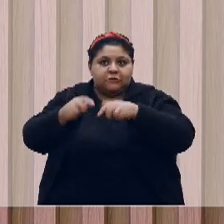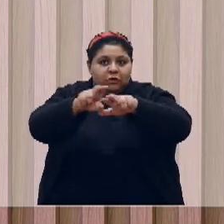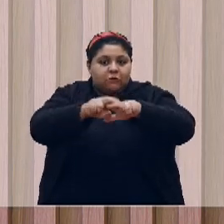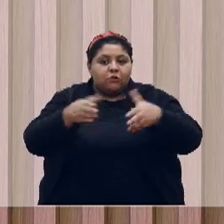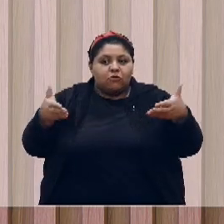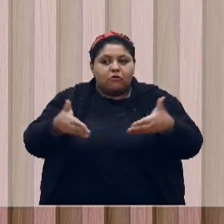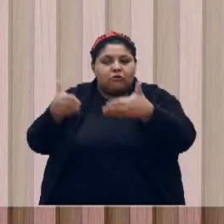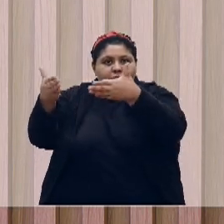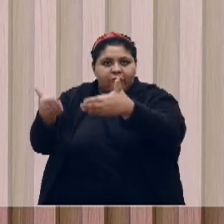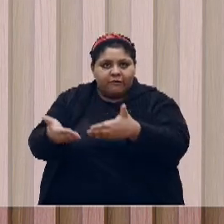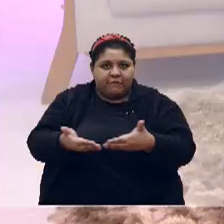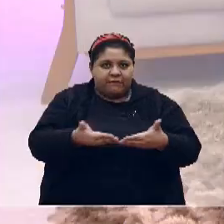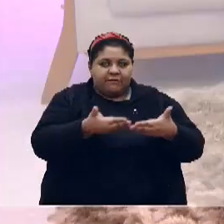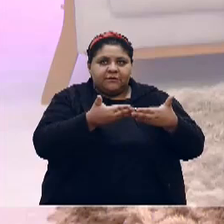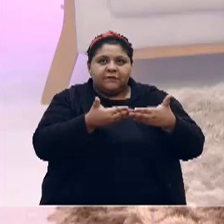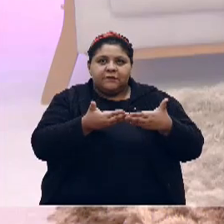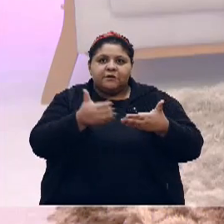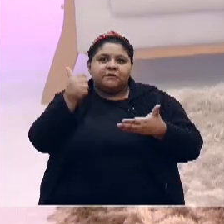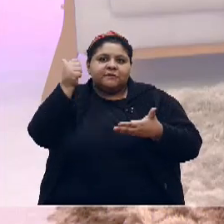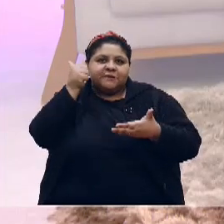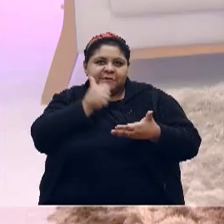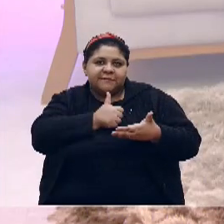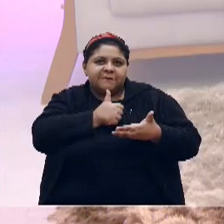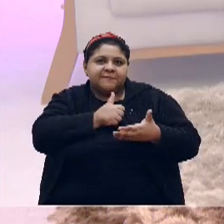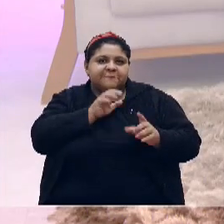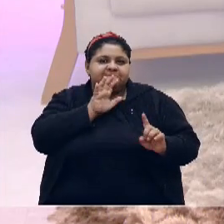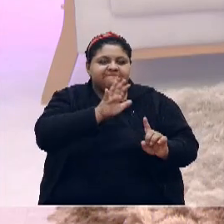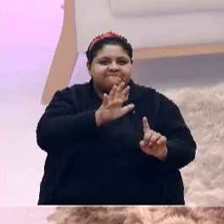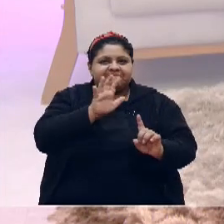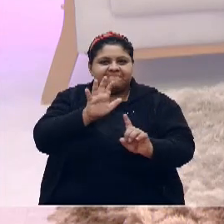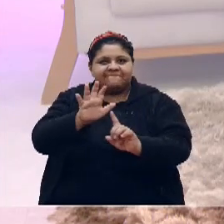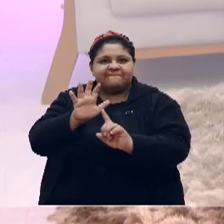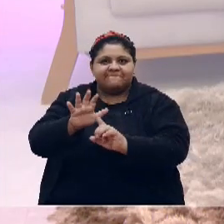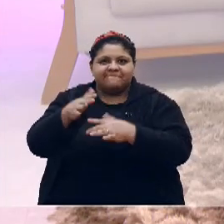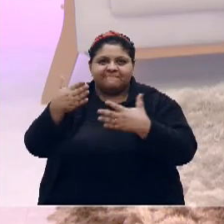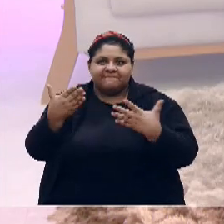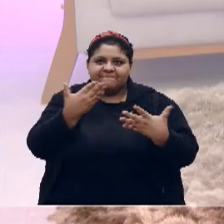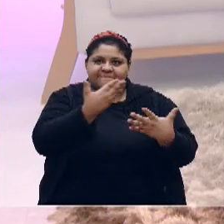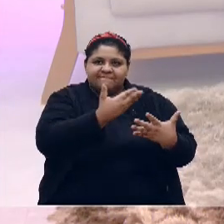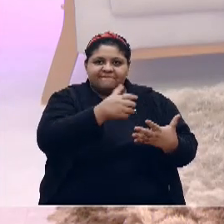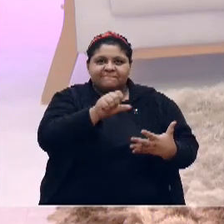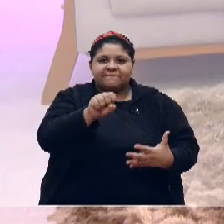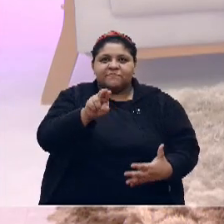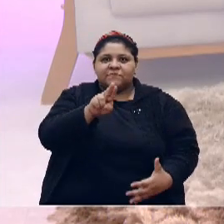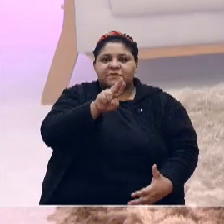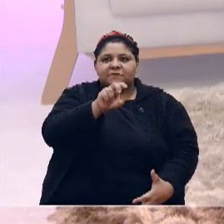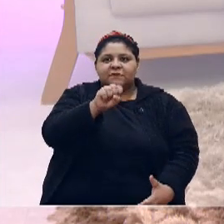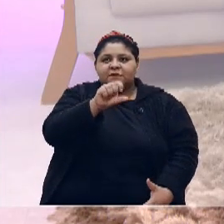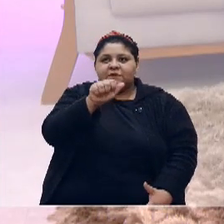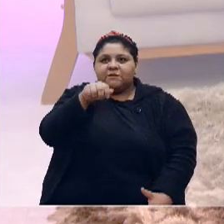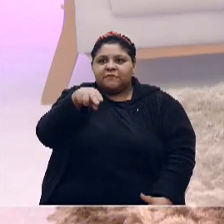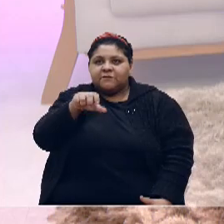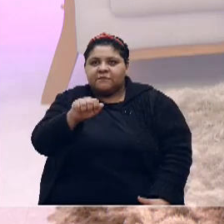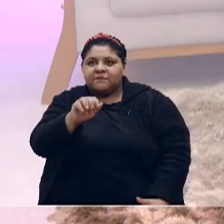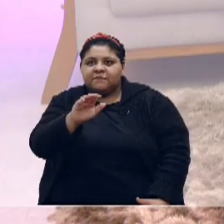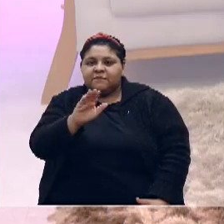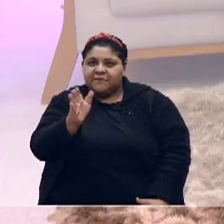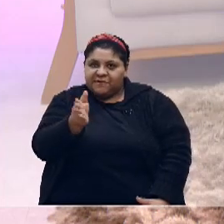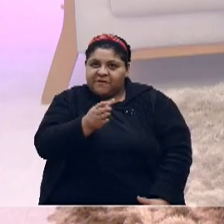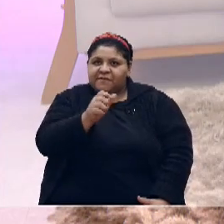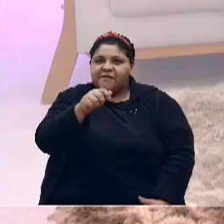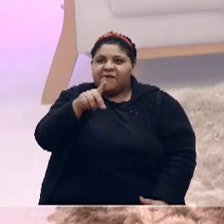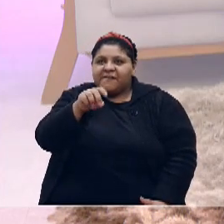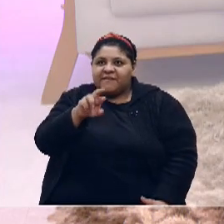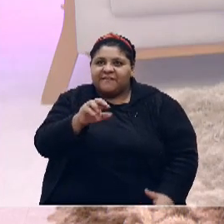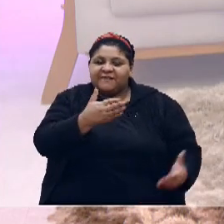estamos recebendo aqui convidadas muito inspiradoras, que são a Suzana Liardi André, que está aqui ao meu